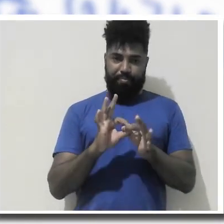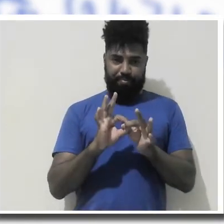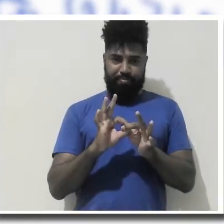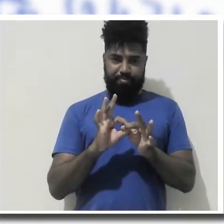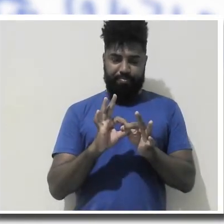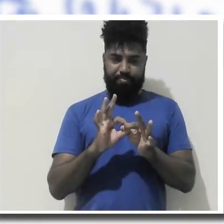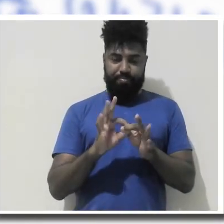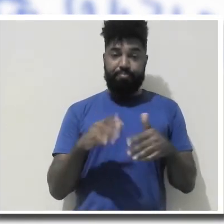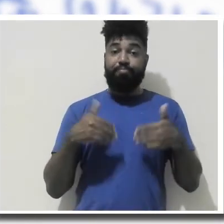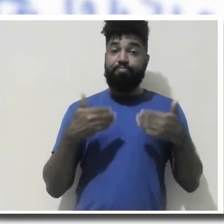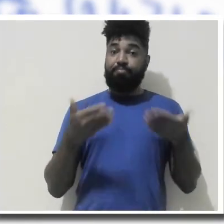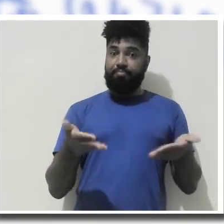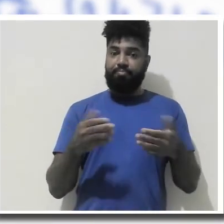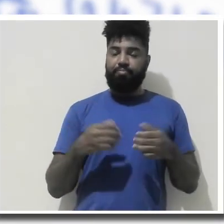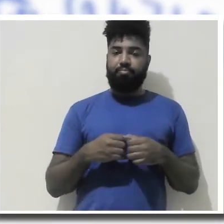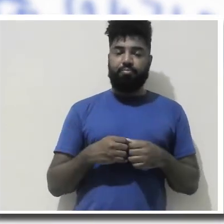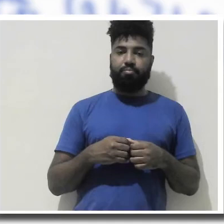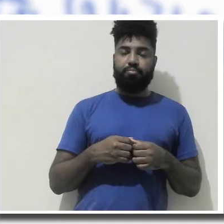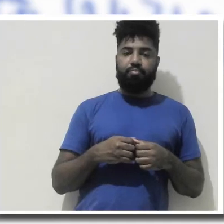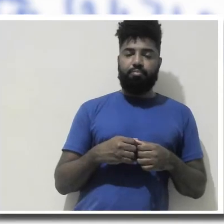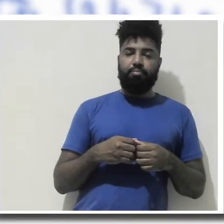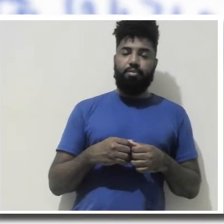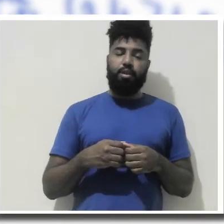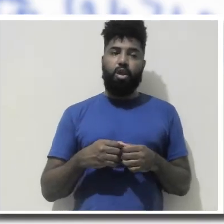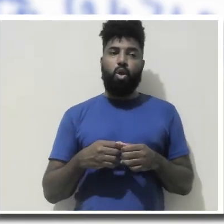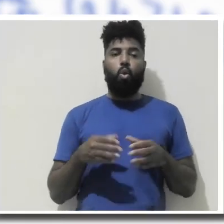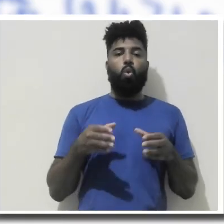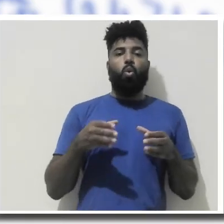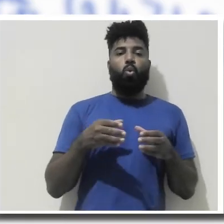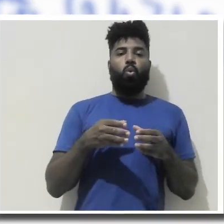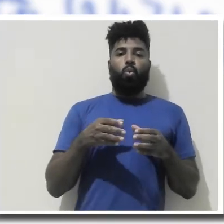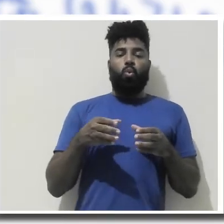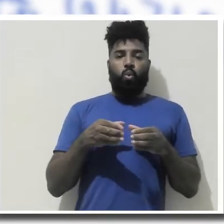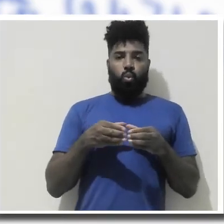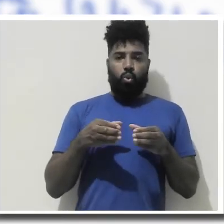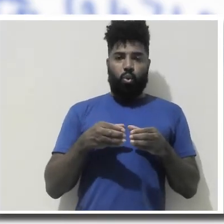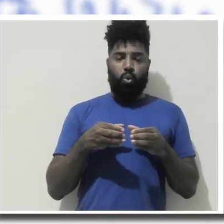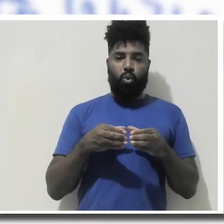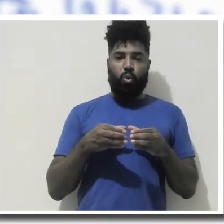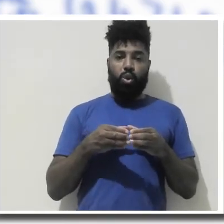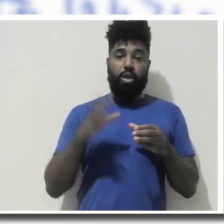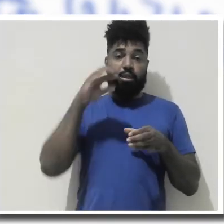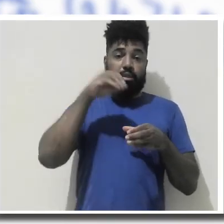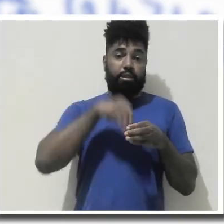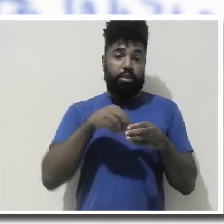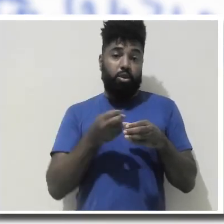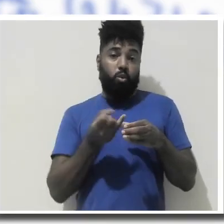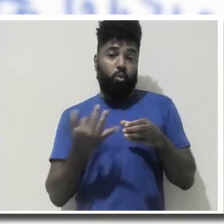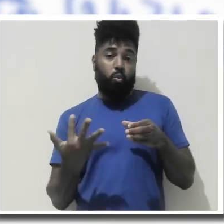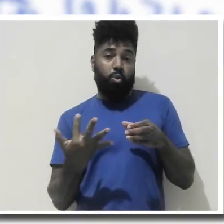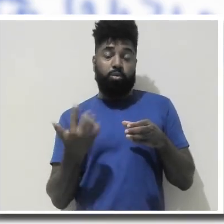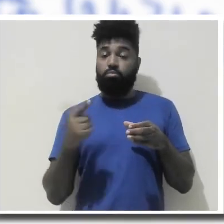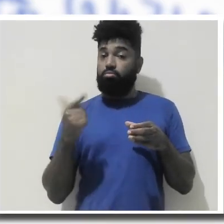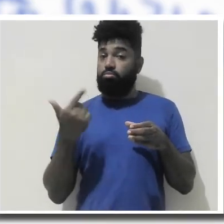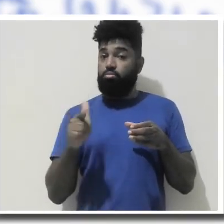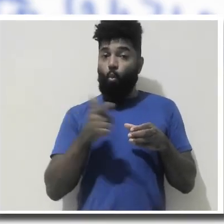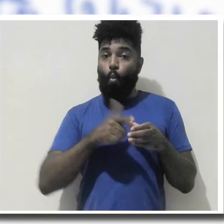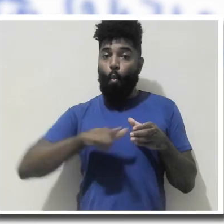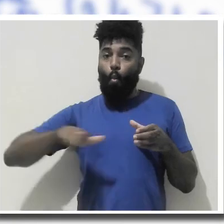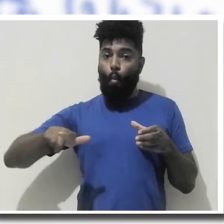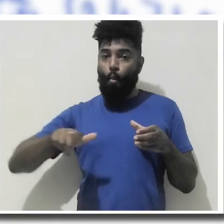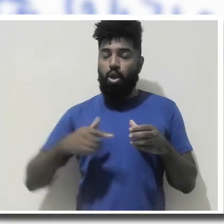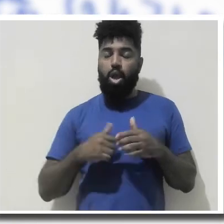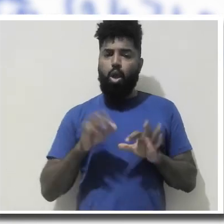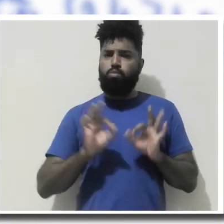B. Quando um conjunto não tiver elementos, por